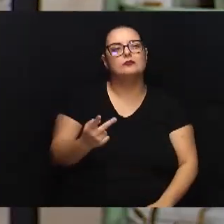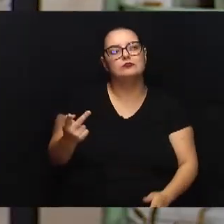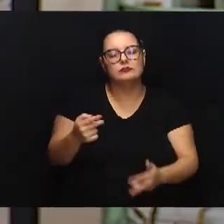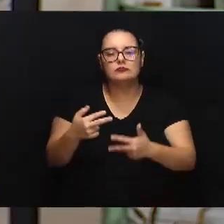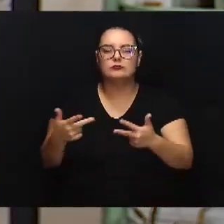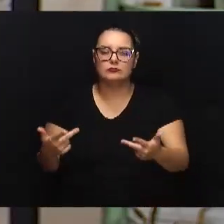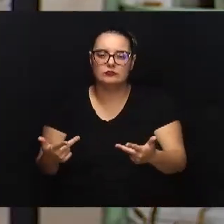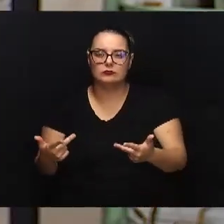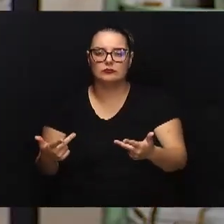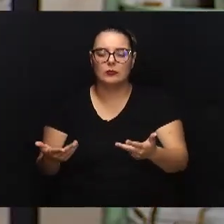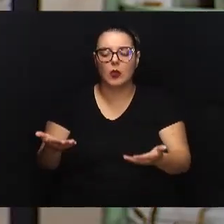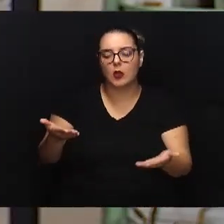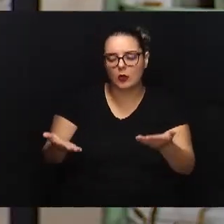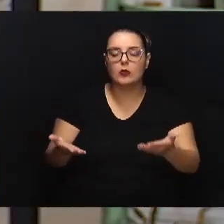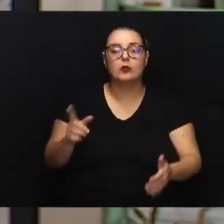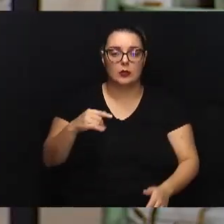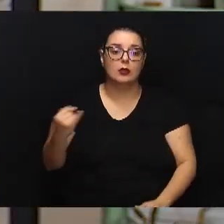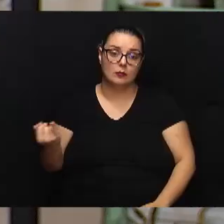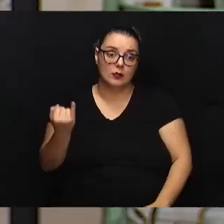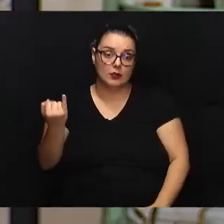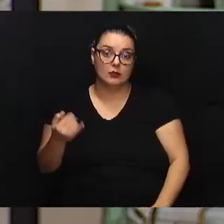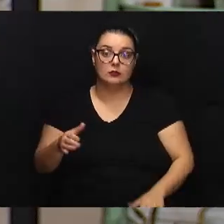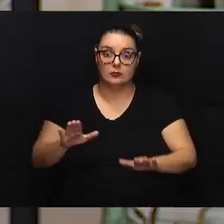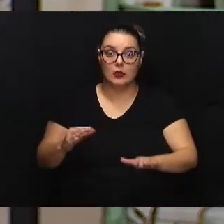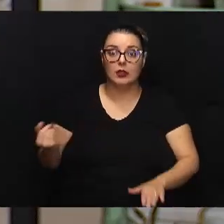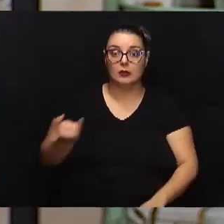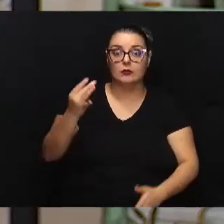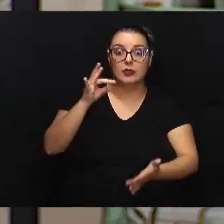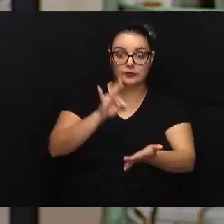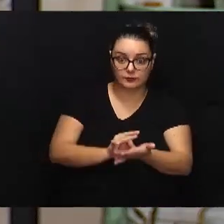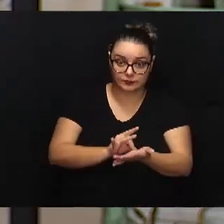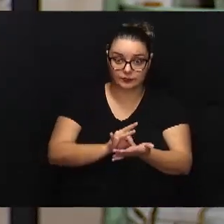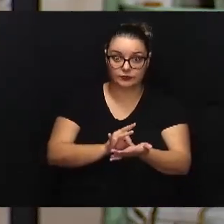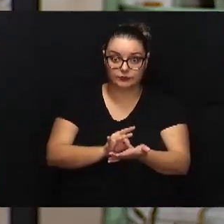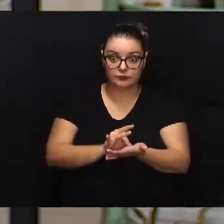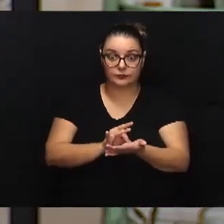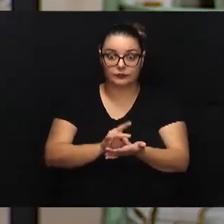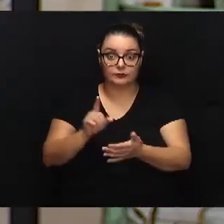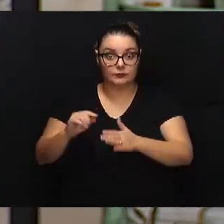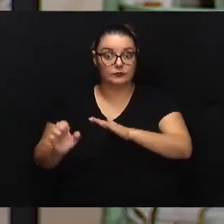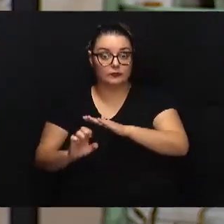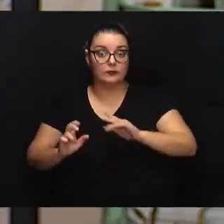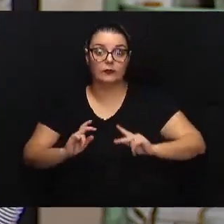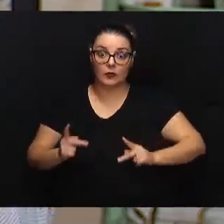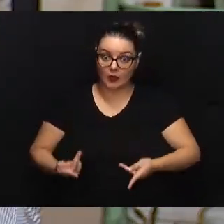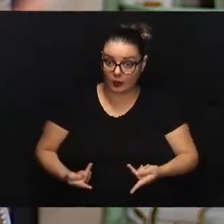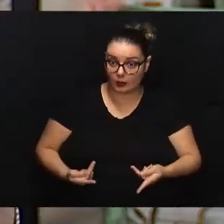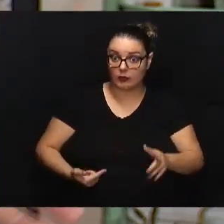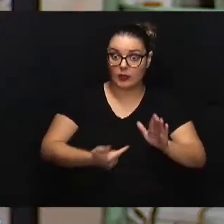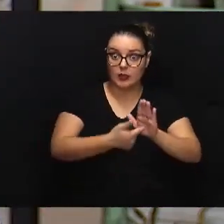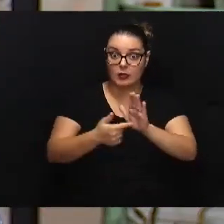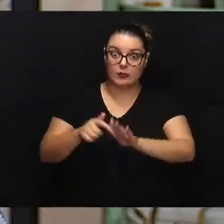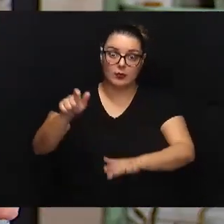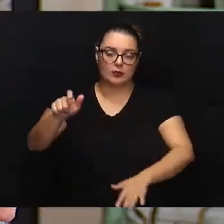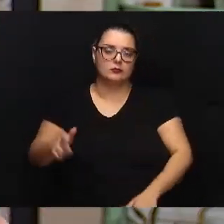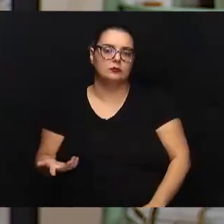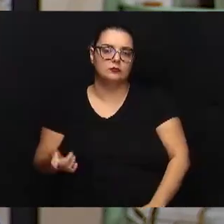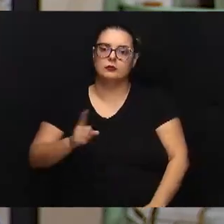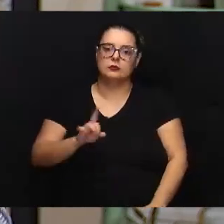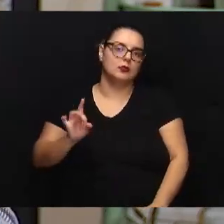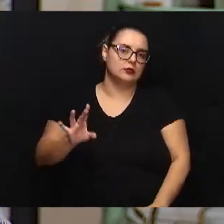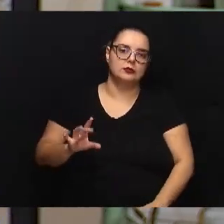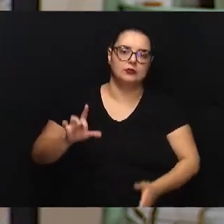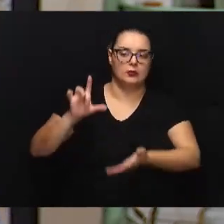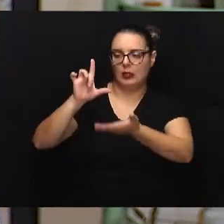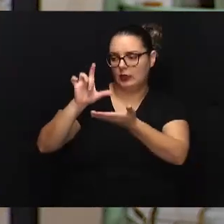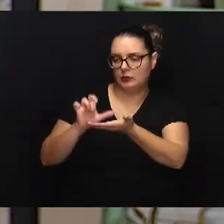são importantes, mas é importante mesmo que seja uma empresa humana, que mostre alguém. Não basta só ter uma foto